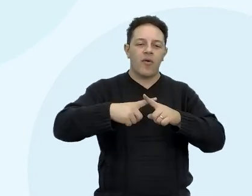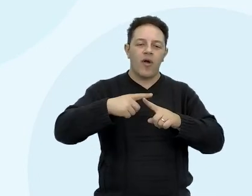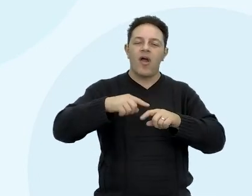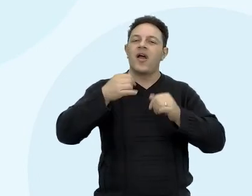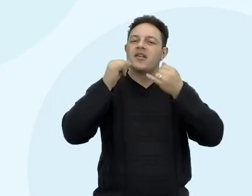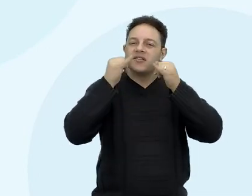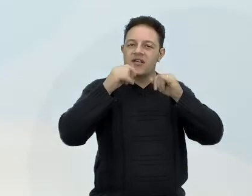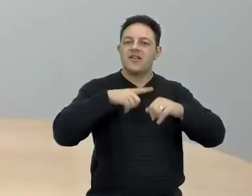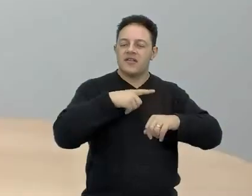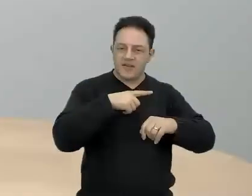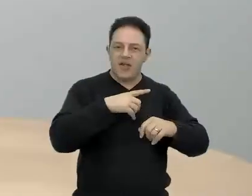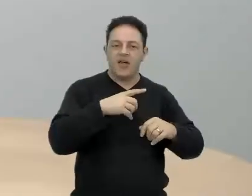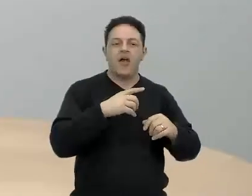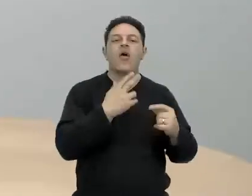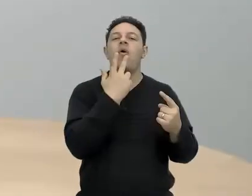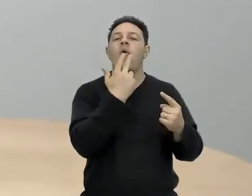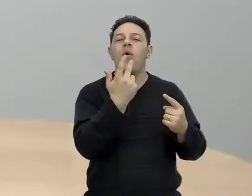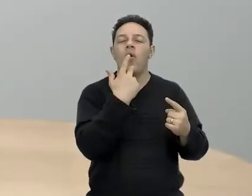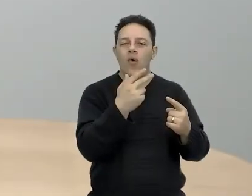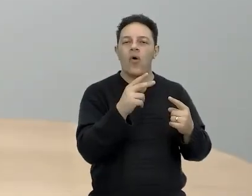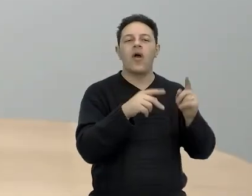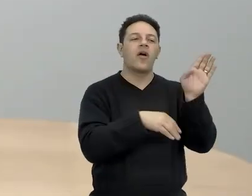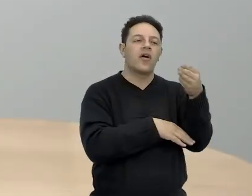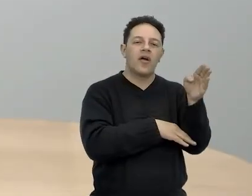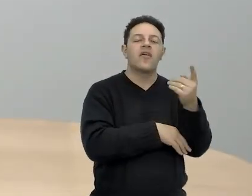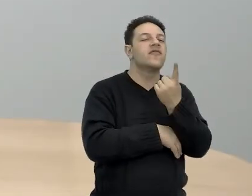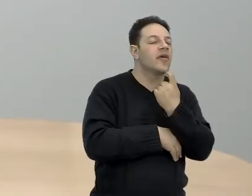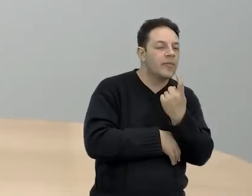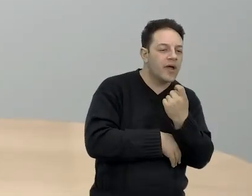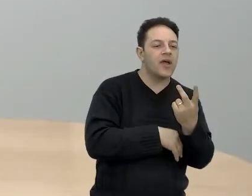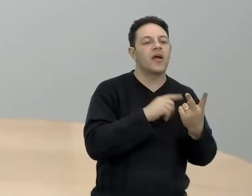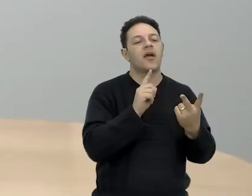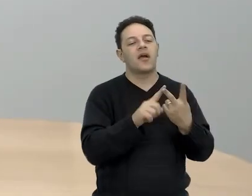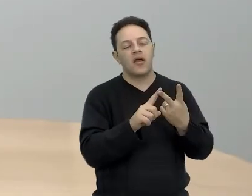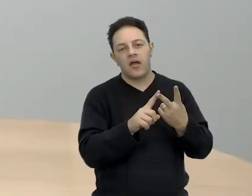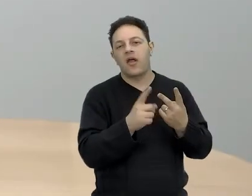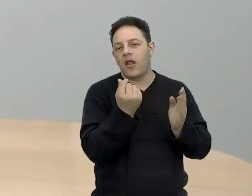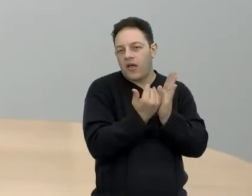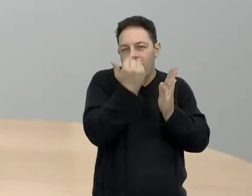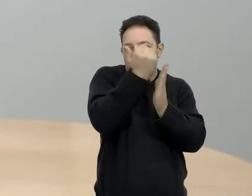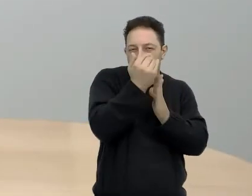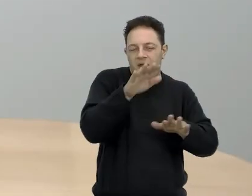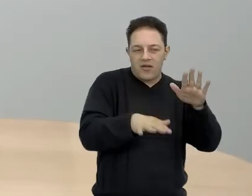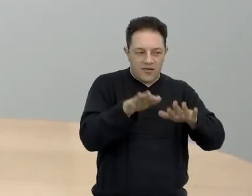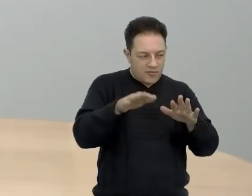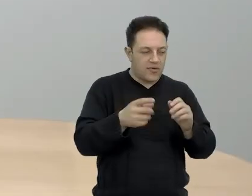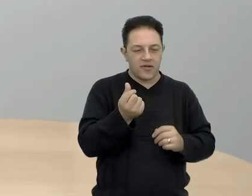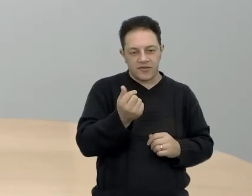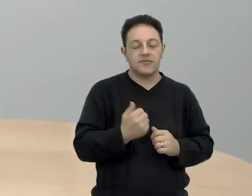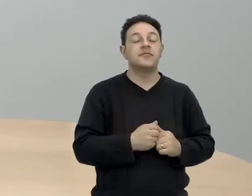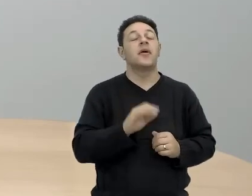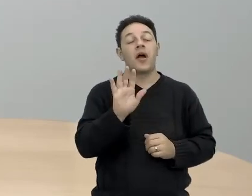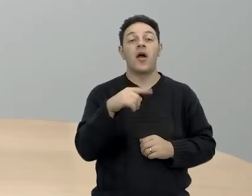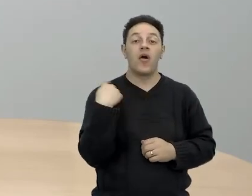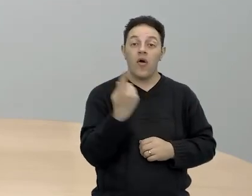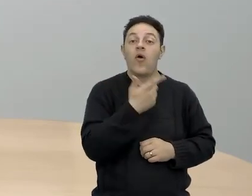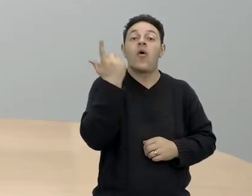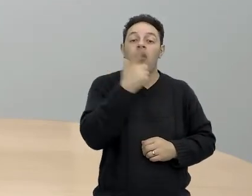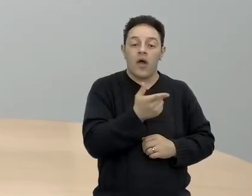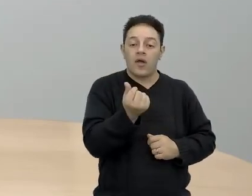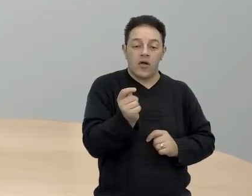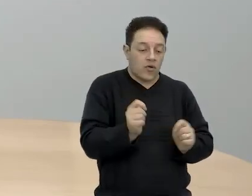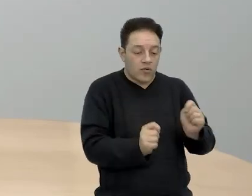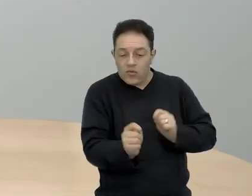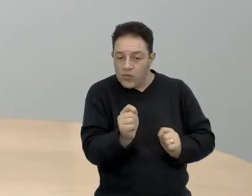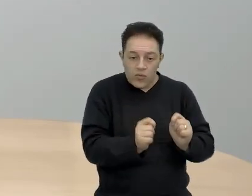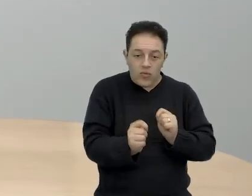energia tem aí as cores das bandeiras, se é vermelha ela é cobrada um pouquinho a mais. E para a gente poder economizar, como